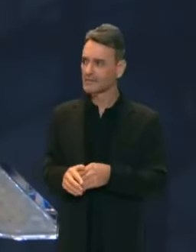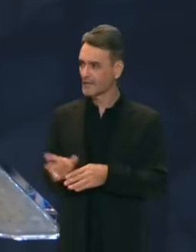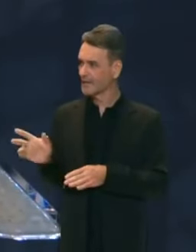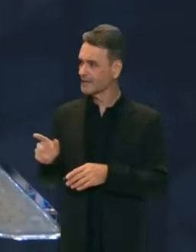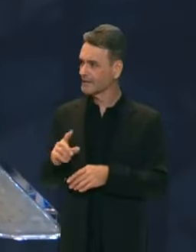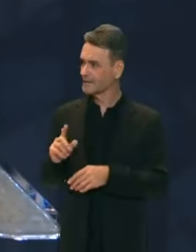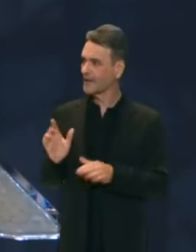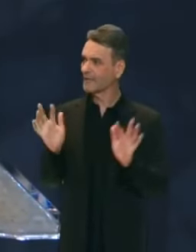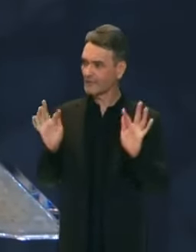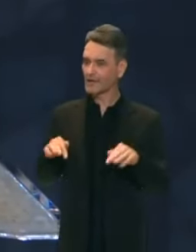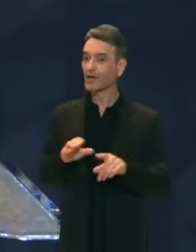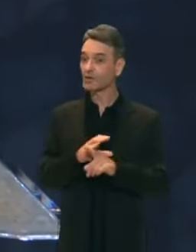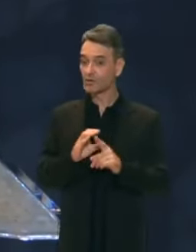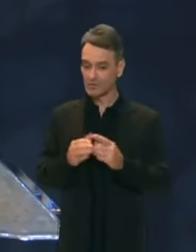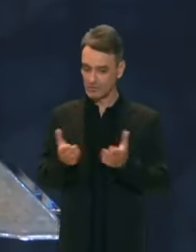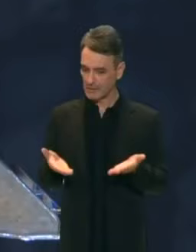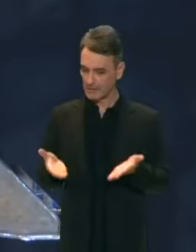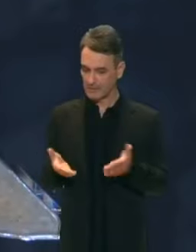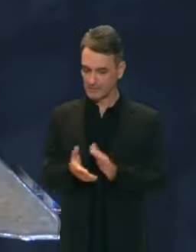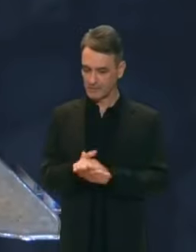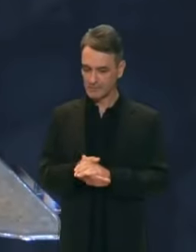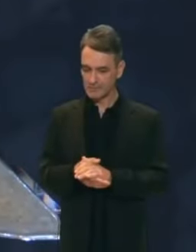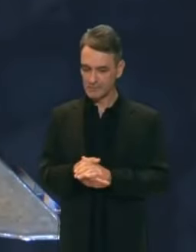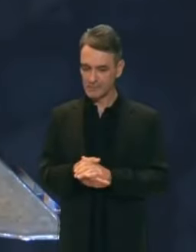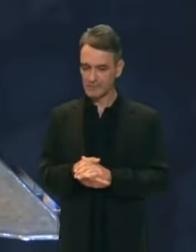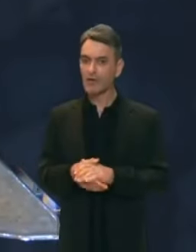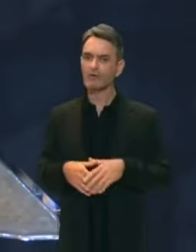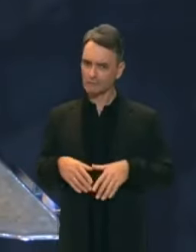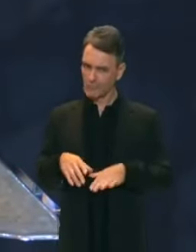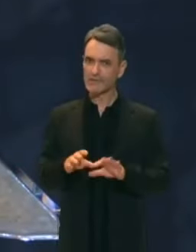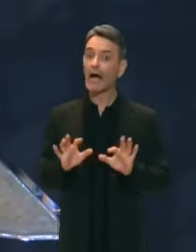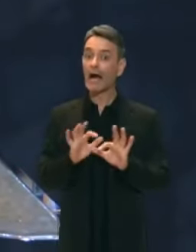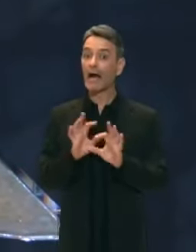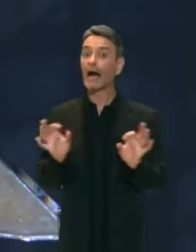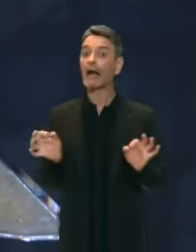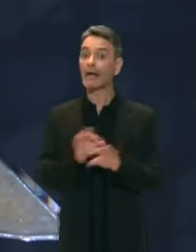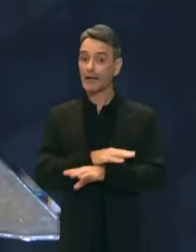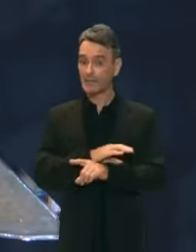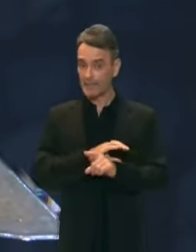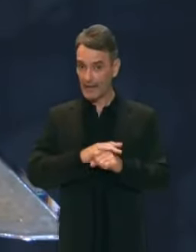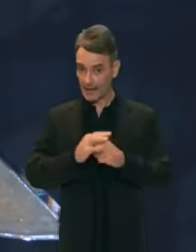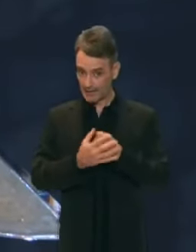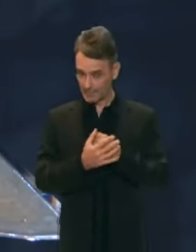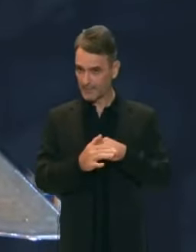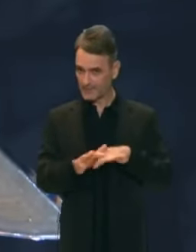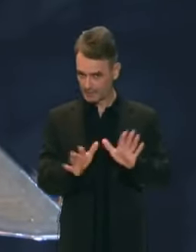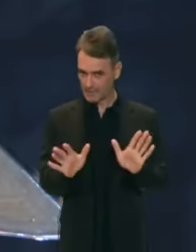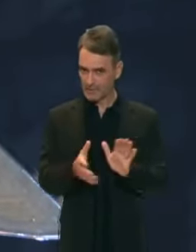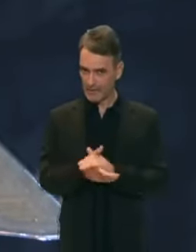no final, não agora, né? Mas quando no final de tudo isso, pode cobrar de